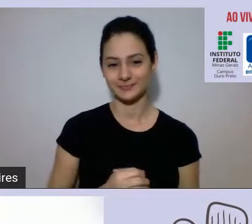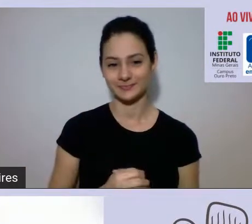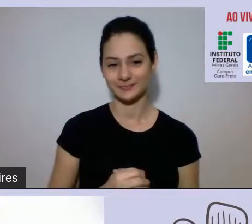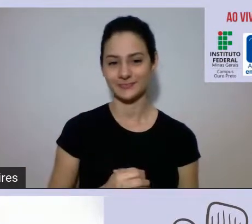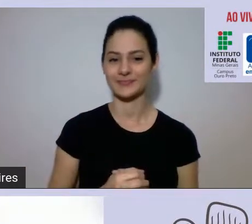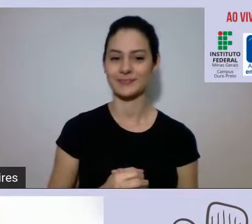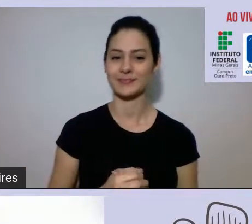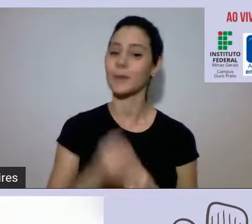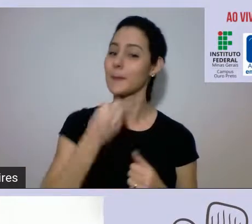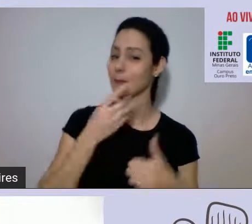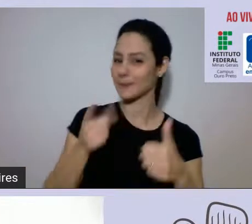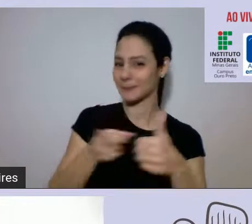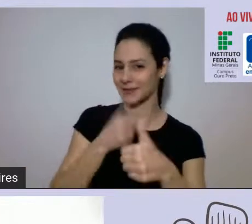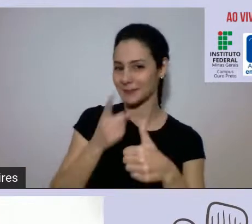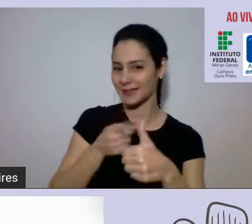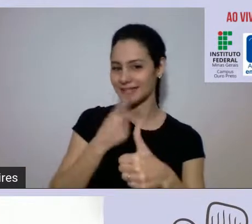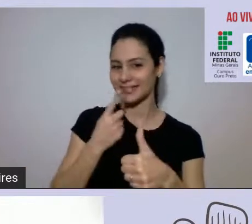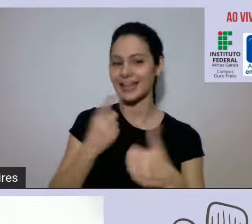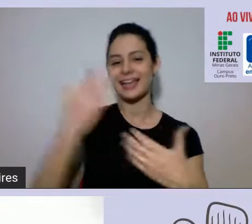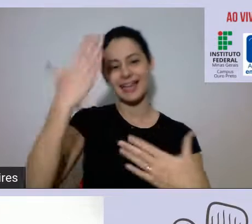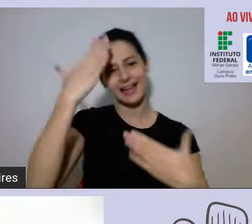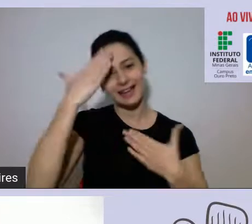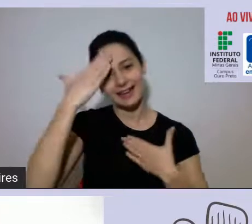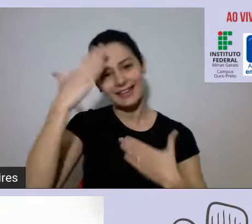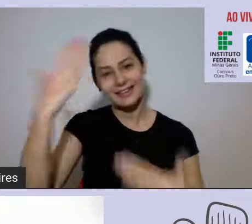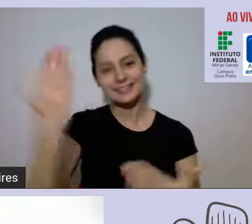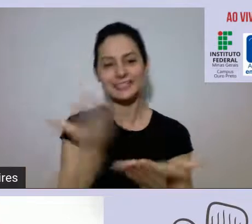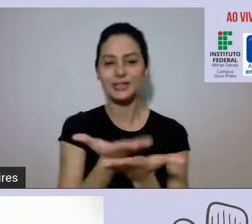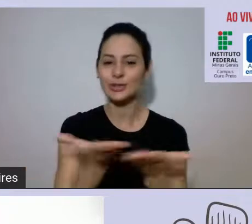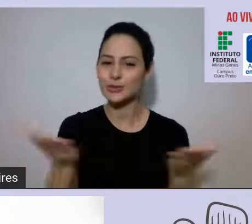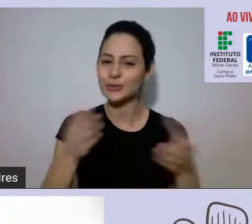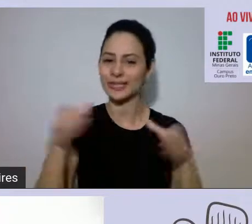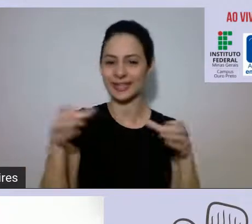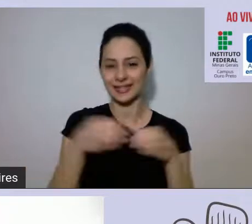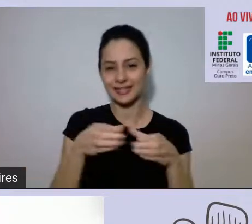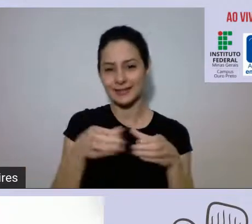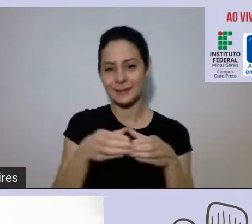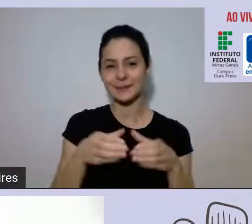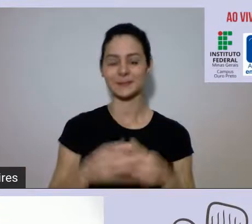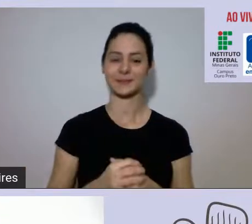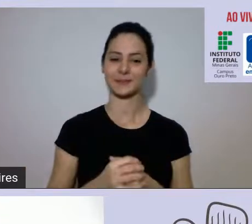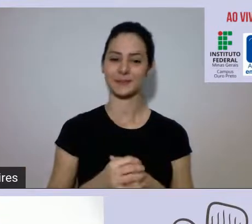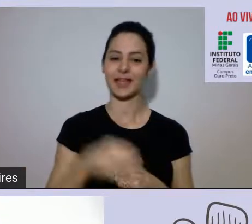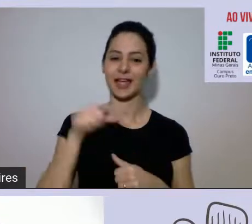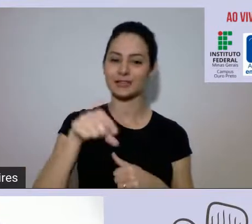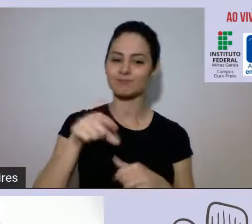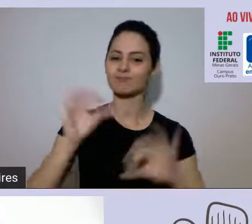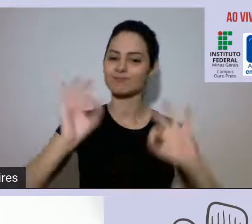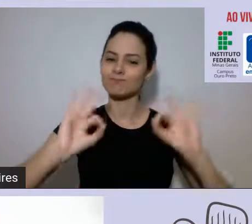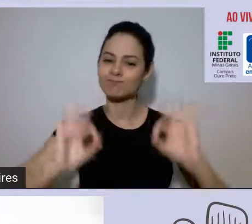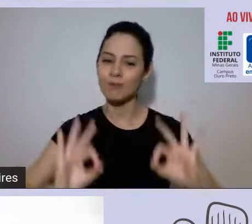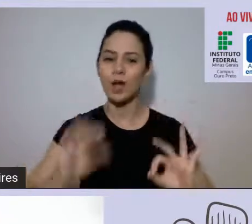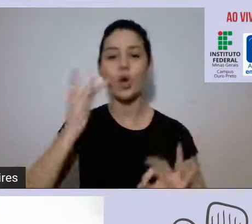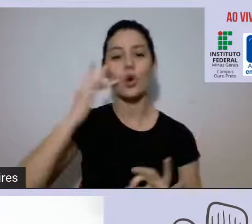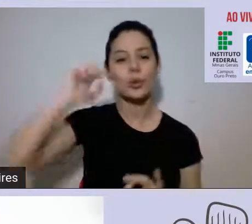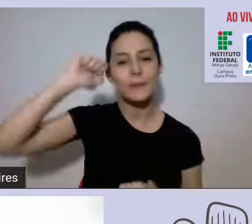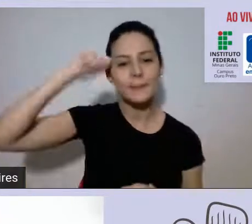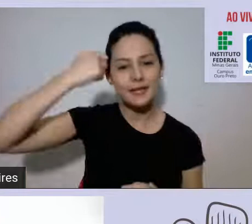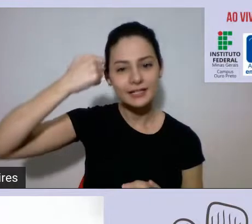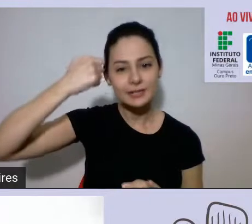Bueno, en primer lugar, agradezco a todo el equipo del Instituto Federal de Uropreto, la